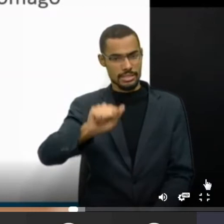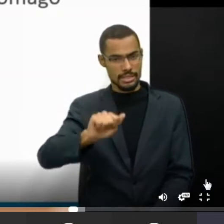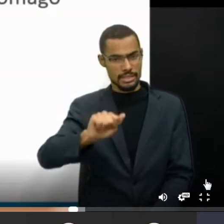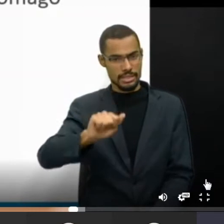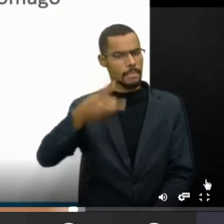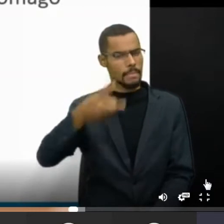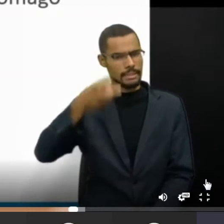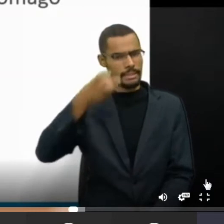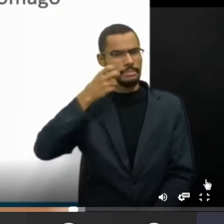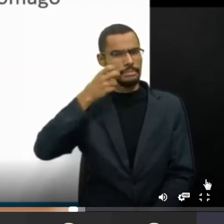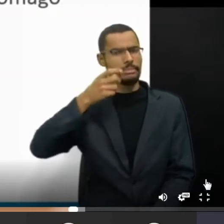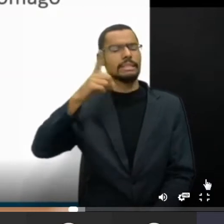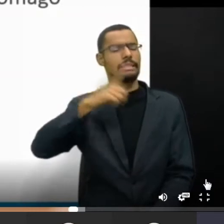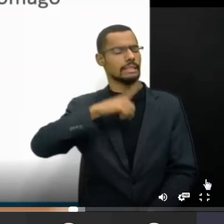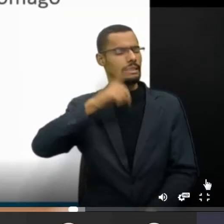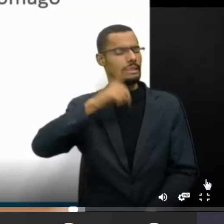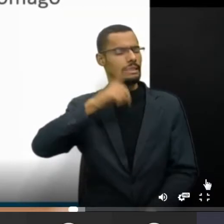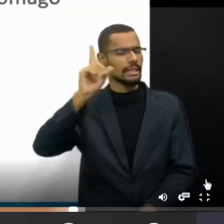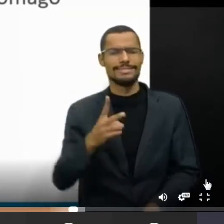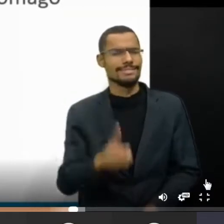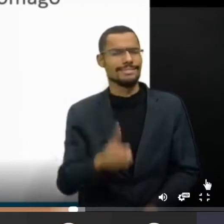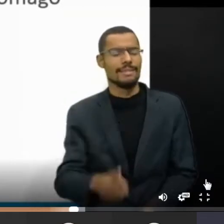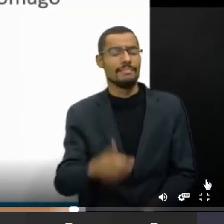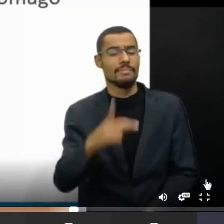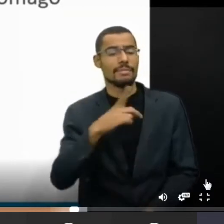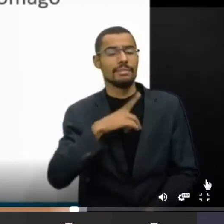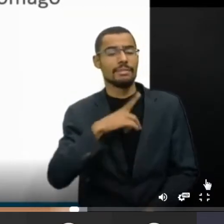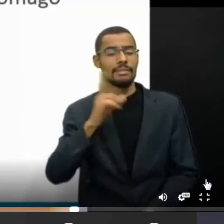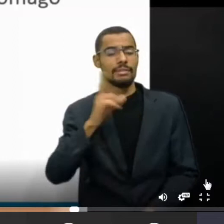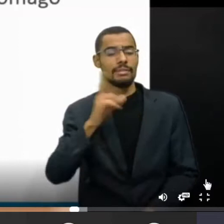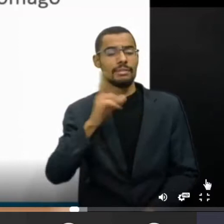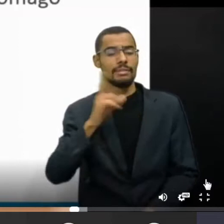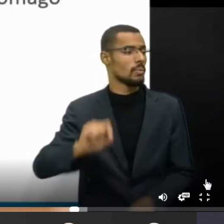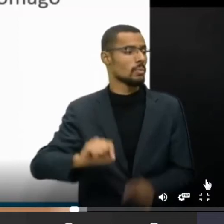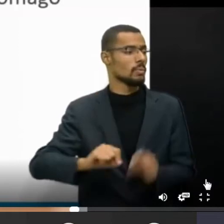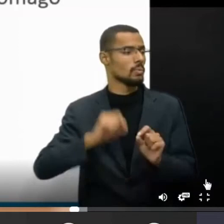mucosa esofágica, ela sempre está voltada para o lúmen.